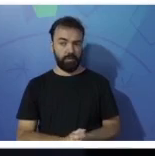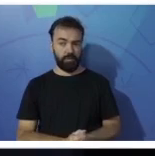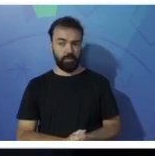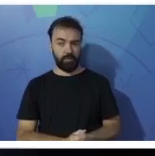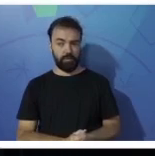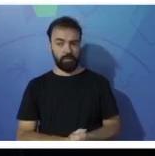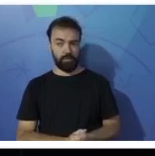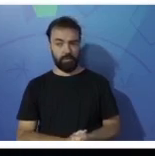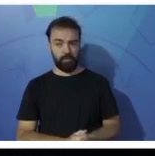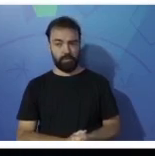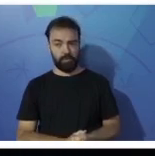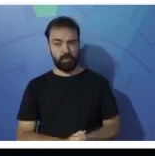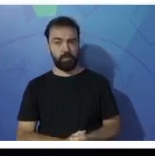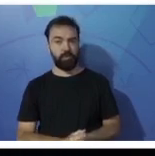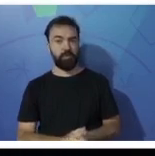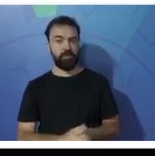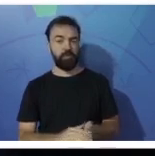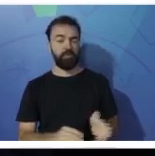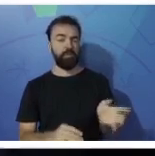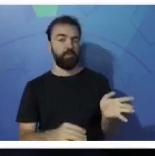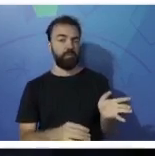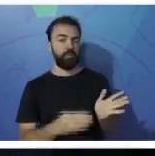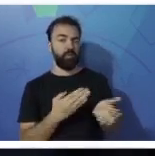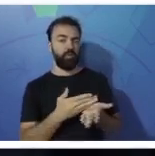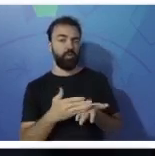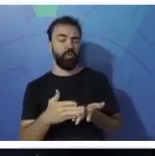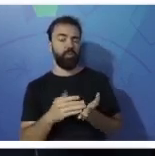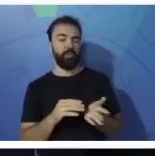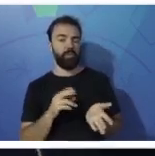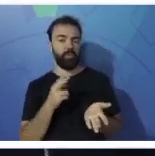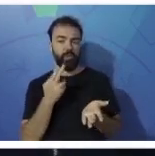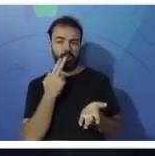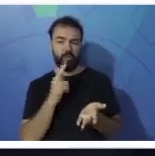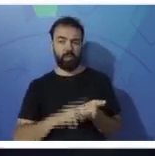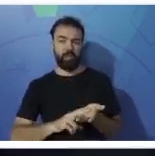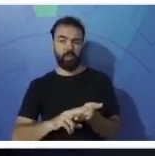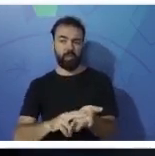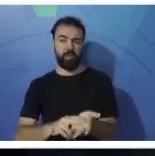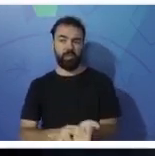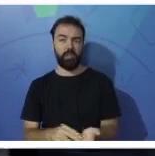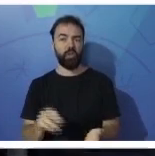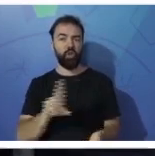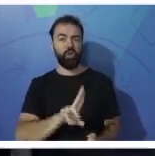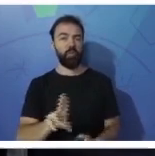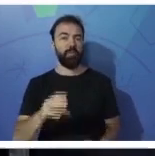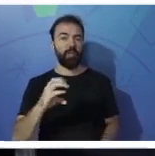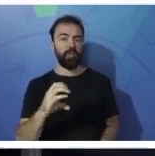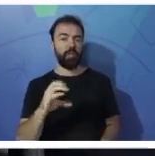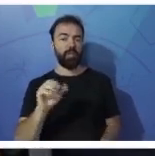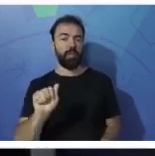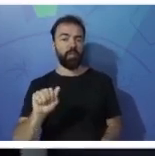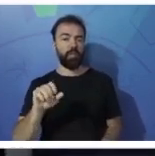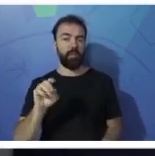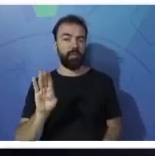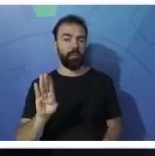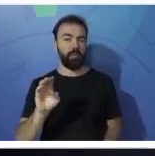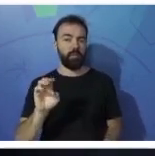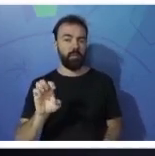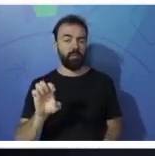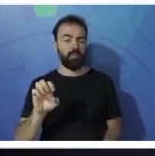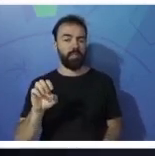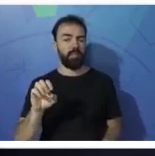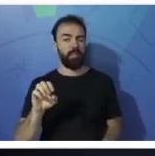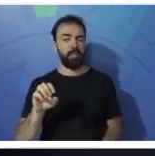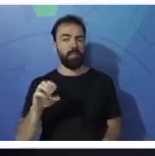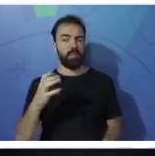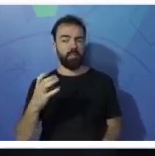tá? As linhas iniciais de uma carta são chamadas de cabeçalho, tá, crianças? E o que que contém